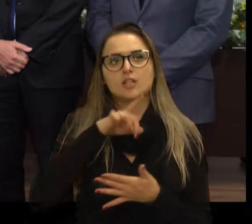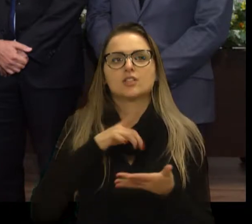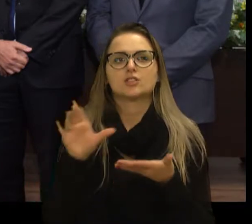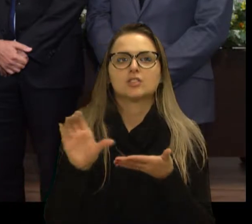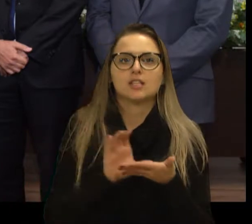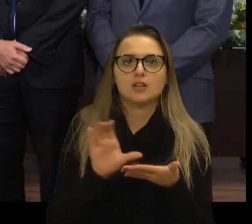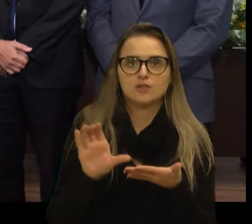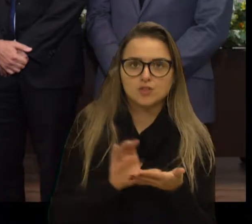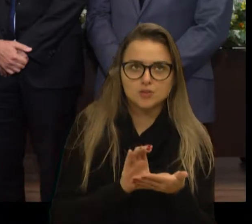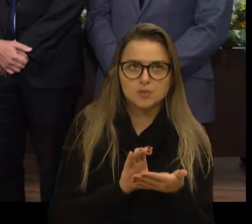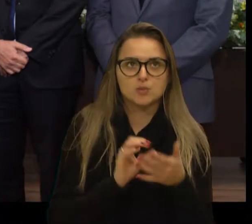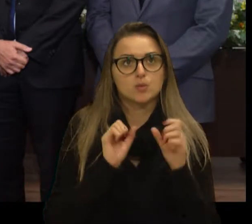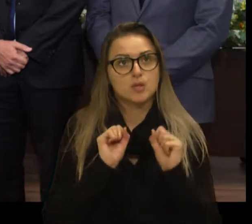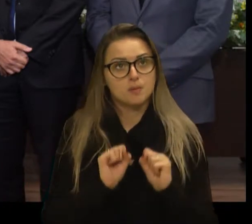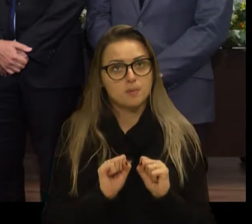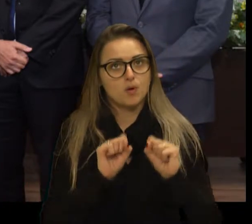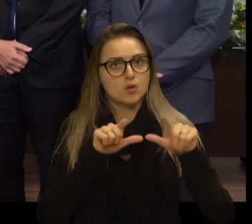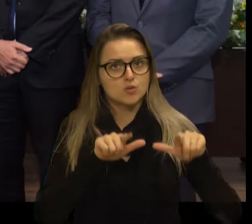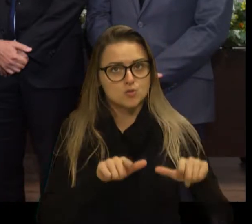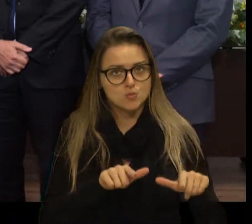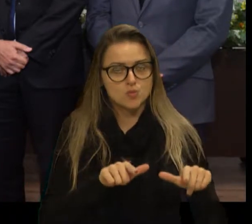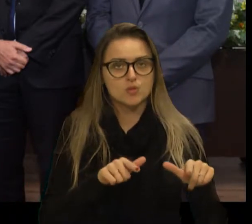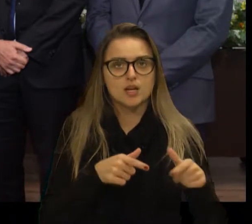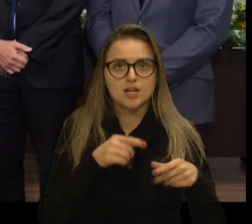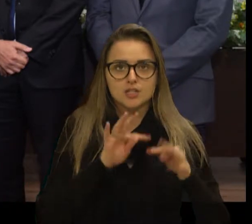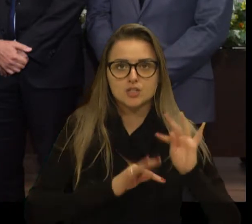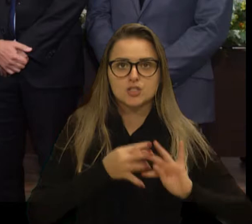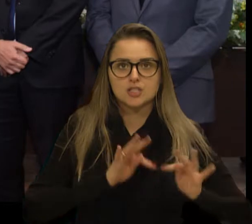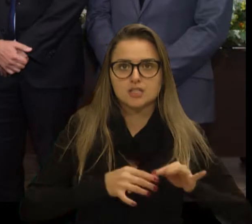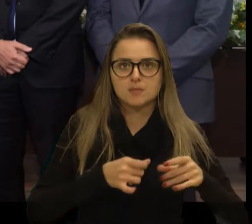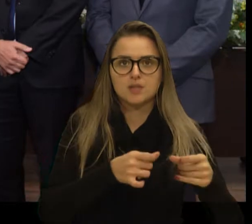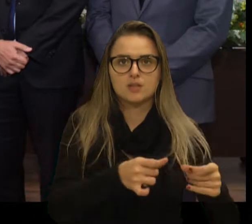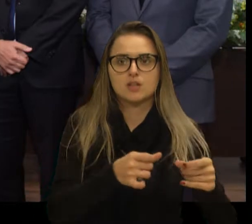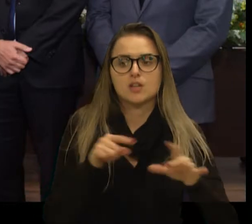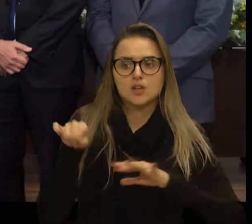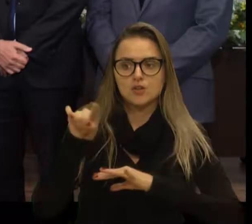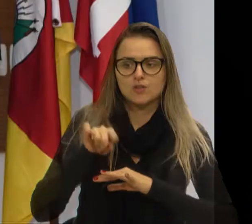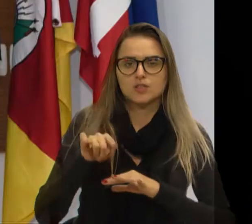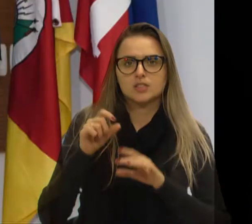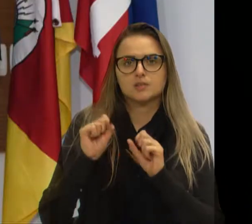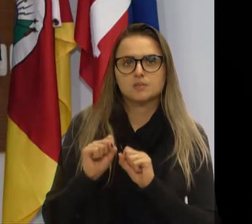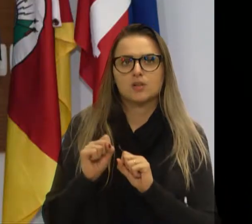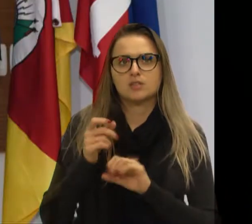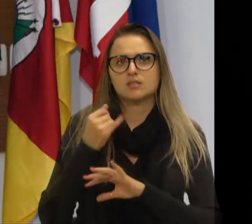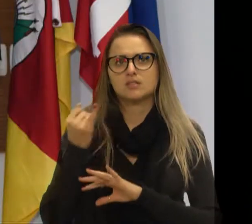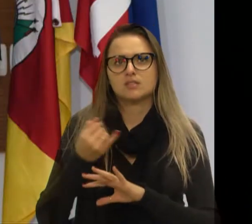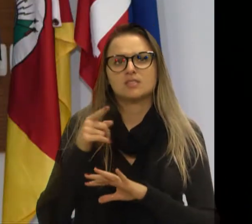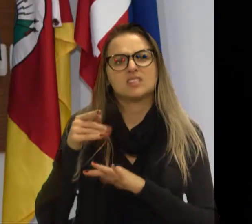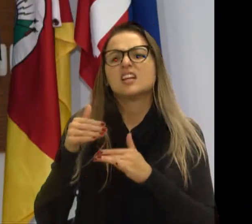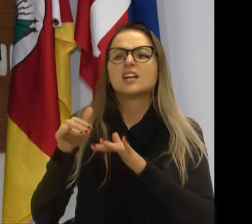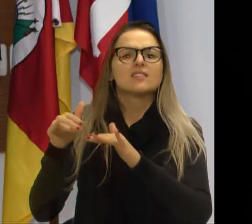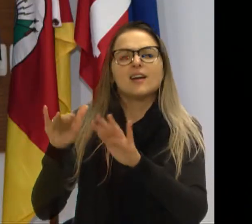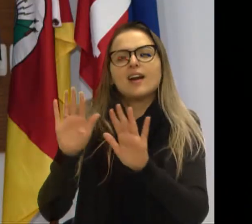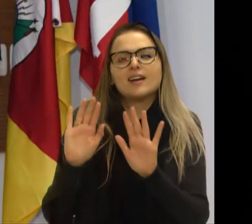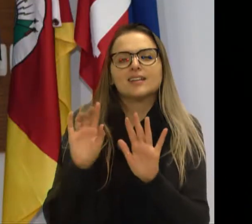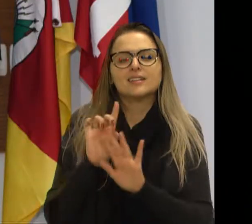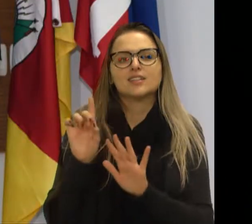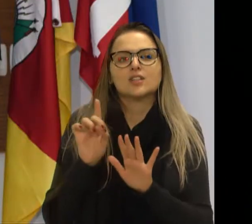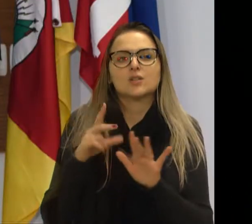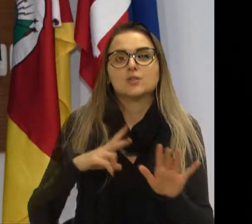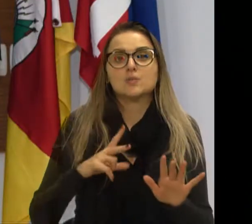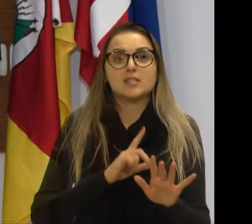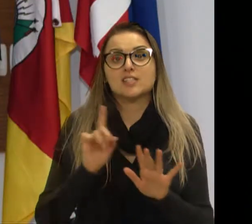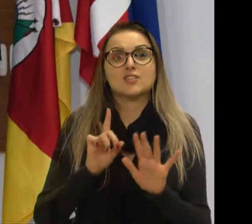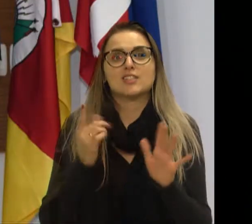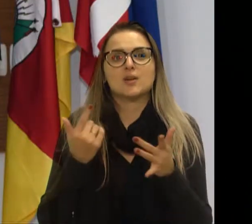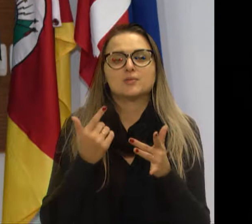por um centro que pode ser um centro de excelência. Você se importa se eu atender à tarde? E eu nunca me esqueço com os pacientes: André, vai tranquilo. Aí eu cheguei